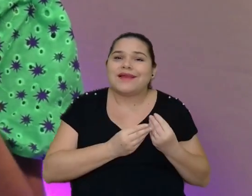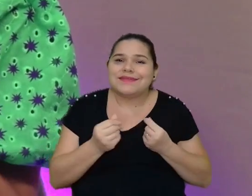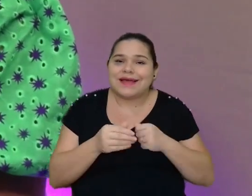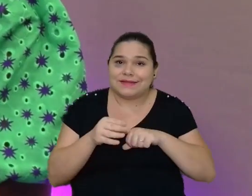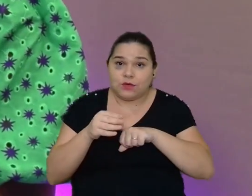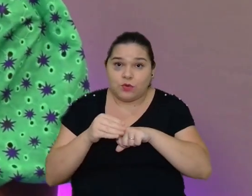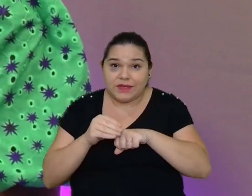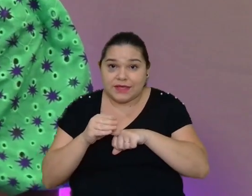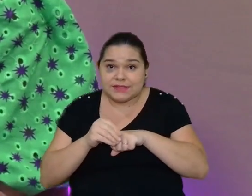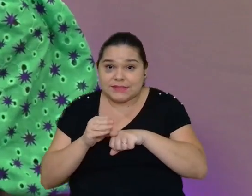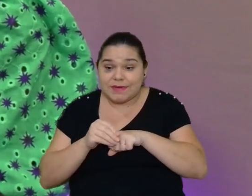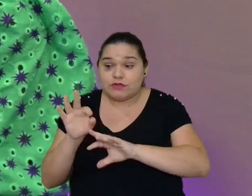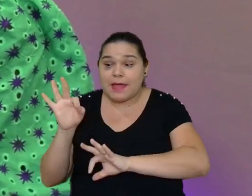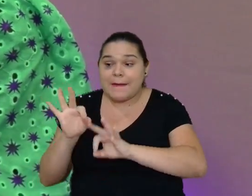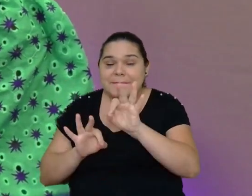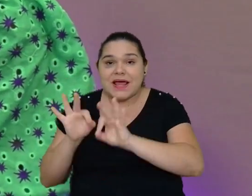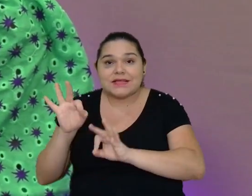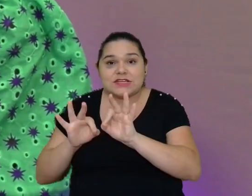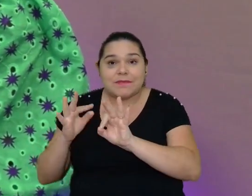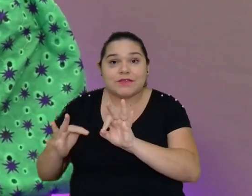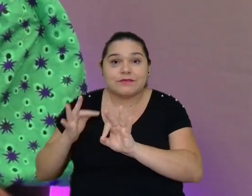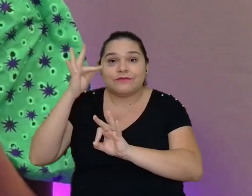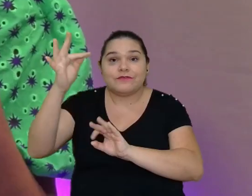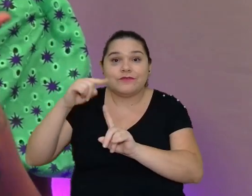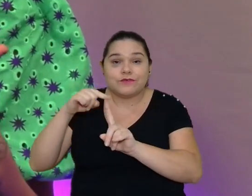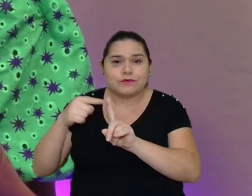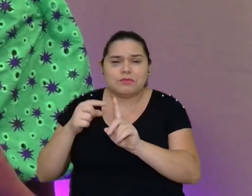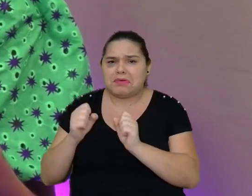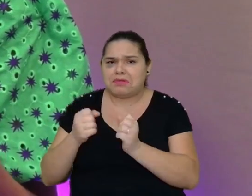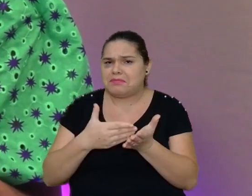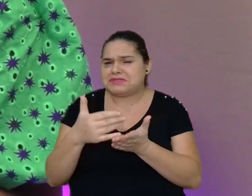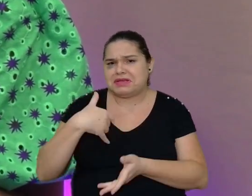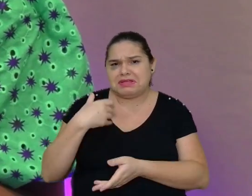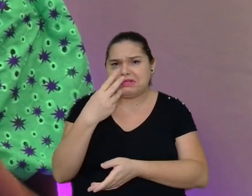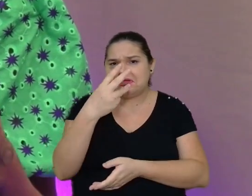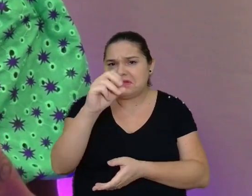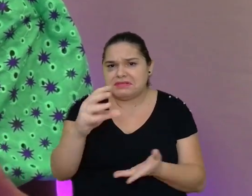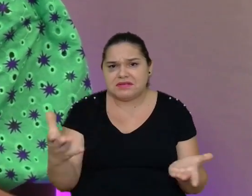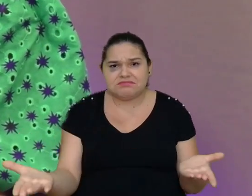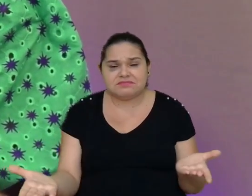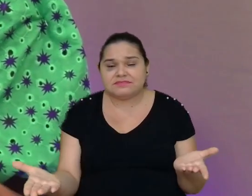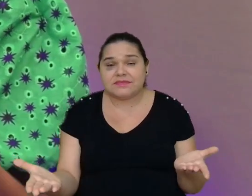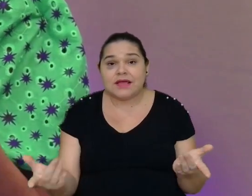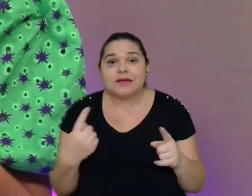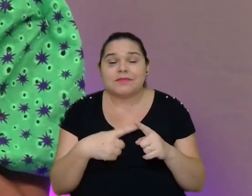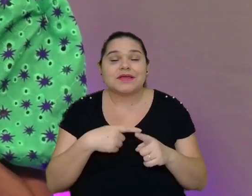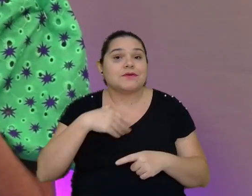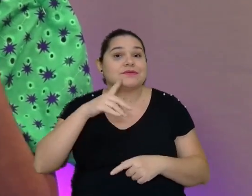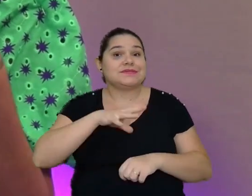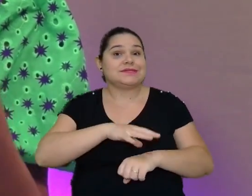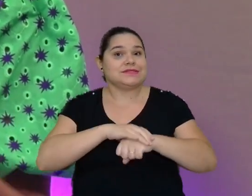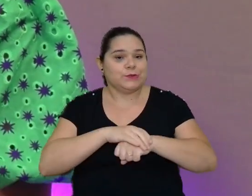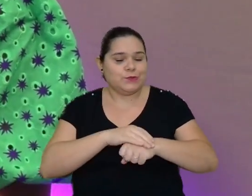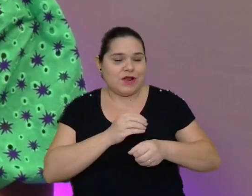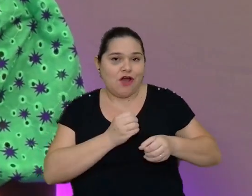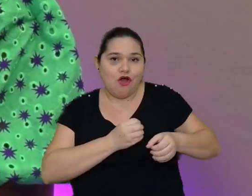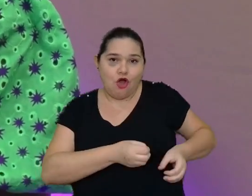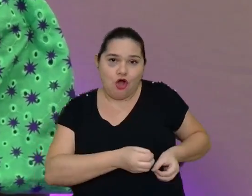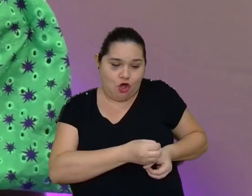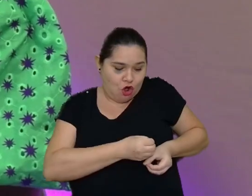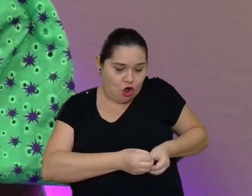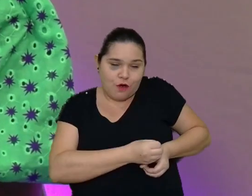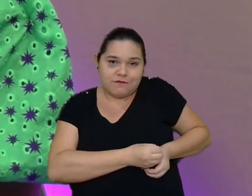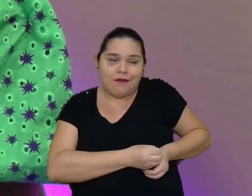do planejamento de vida que pode começar nos 30, e eu tendo a segurança desse óvulo congelado, eu consigo ter uma consciência maior,